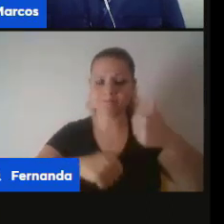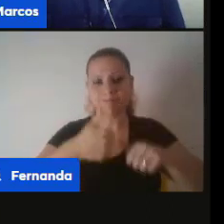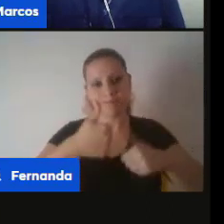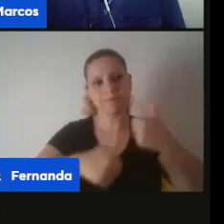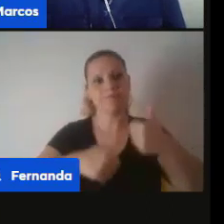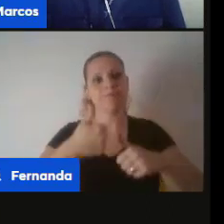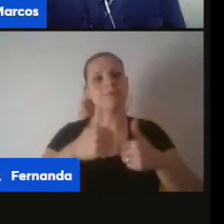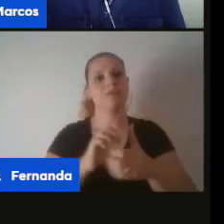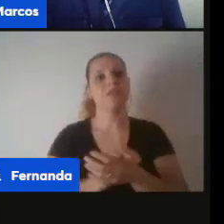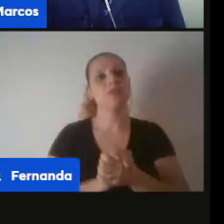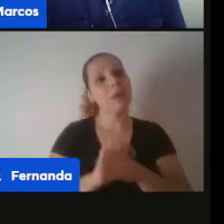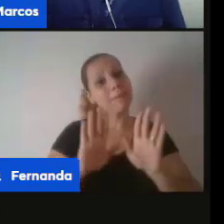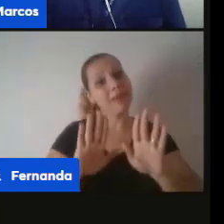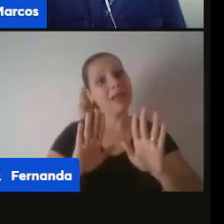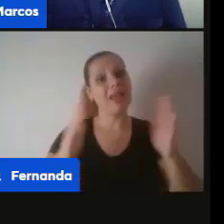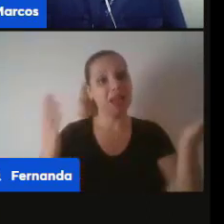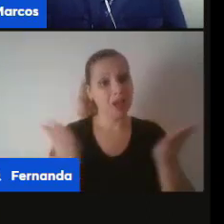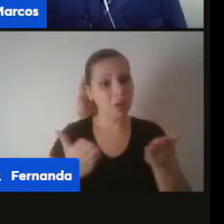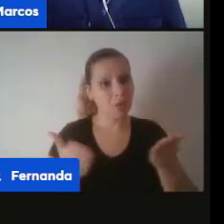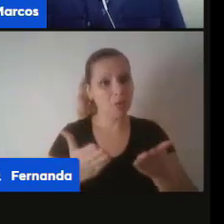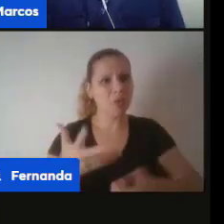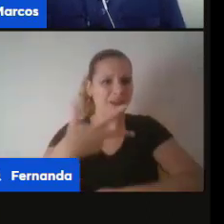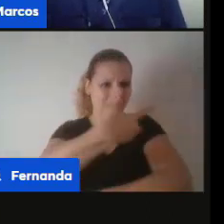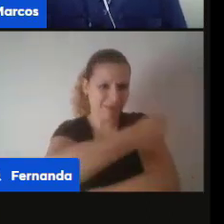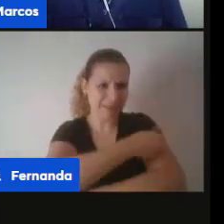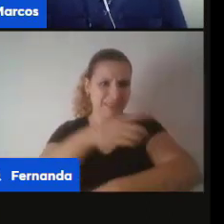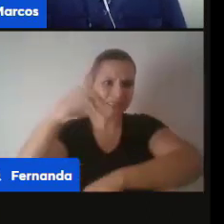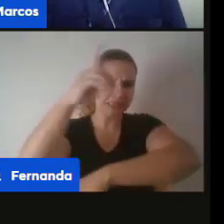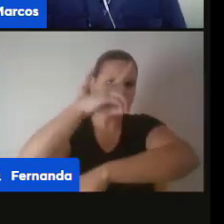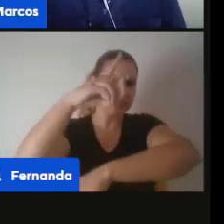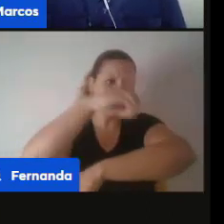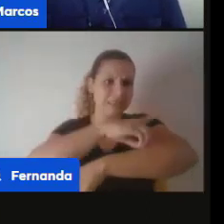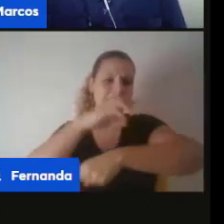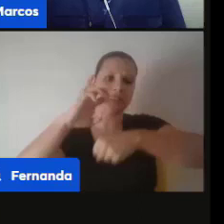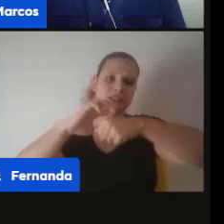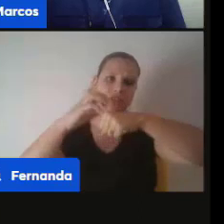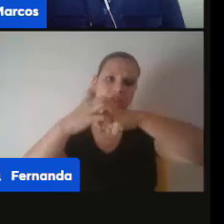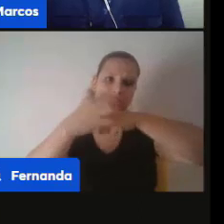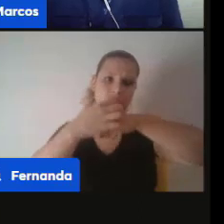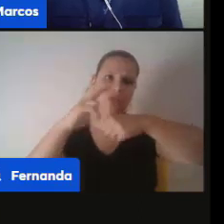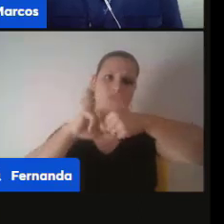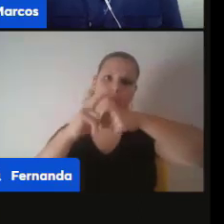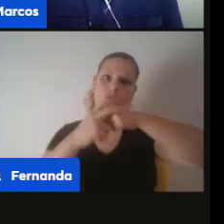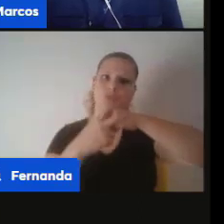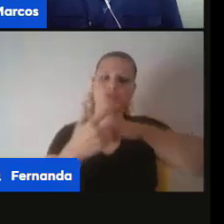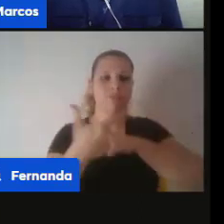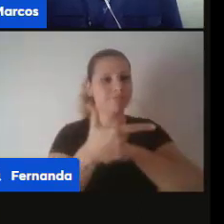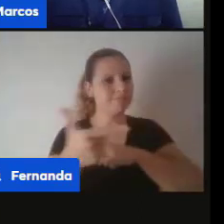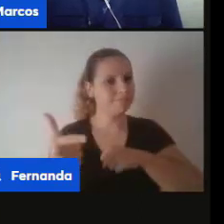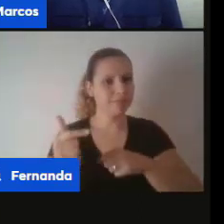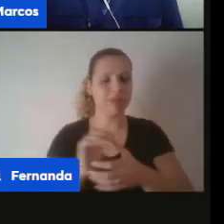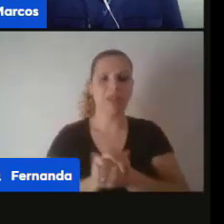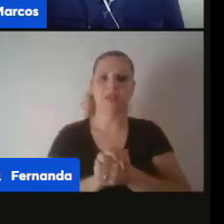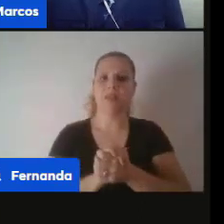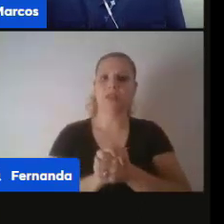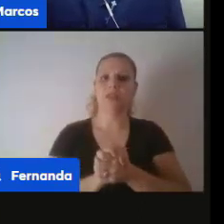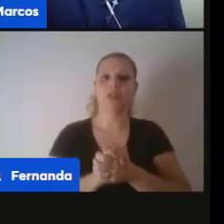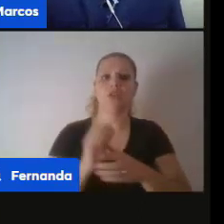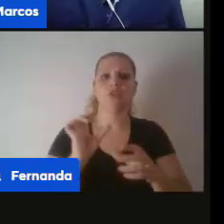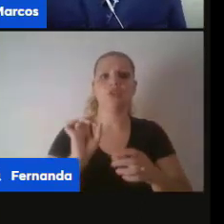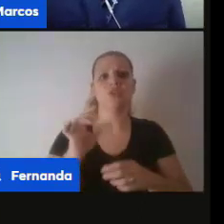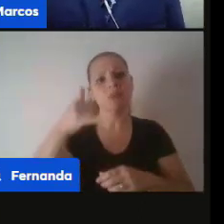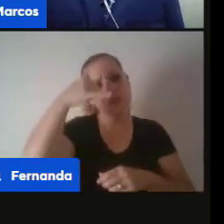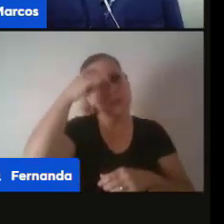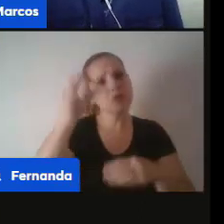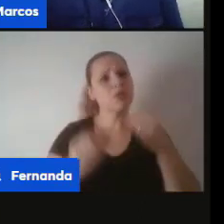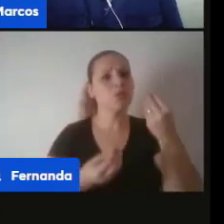brasileira, mas, no entanto, não temos vacina para dengue, zika e chikungunya. O tratamento é apenas sintomático. A única forma de evitar a